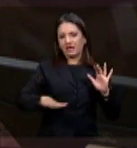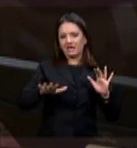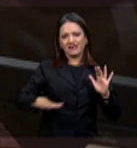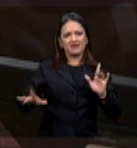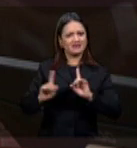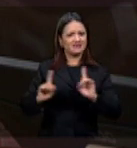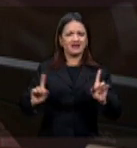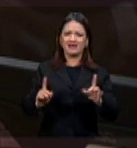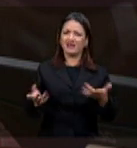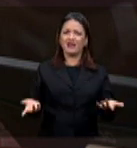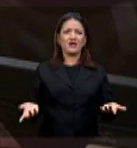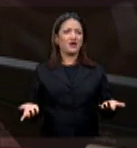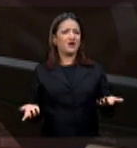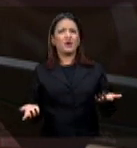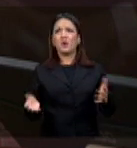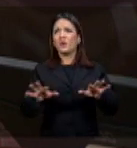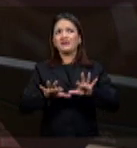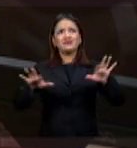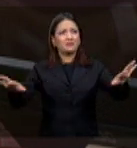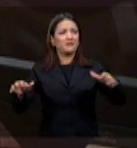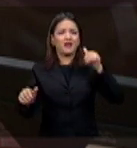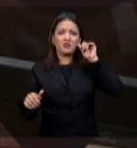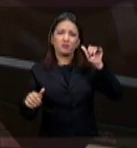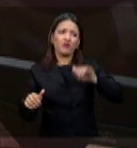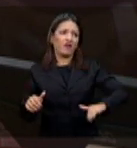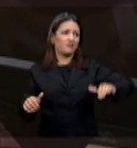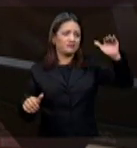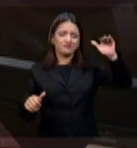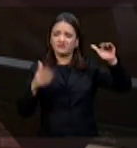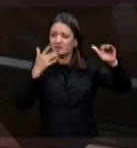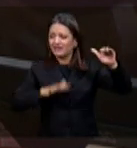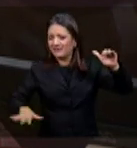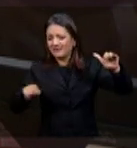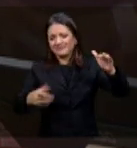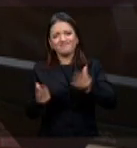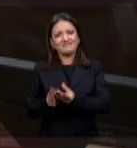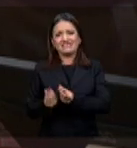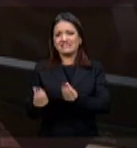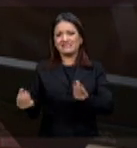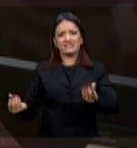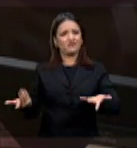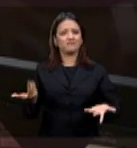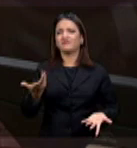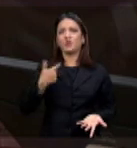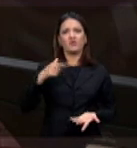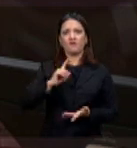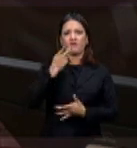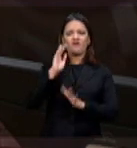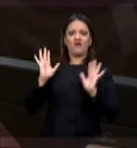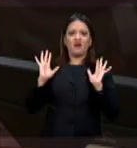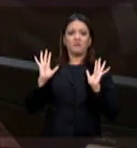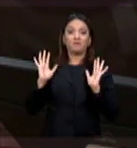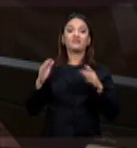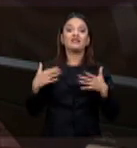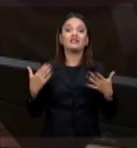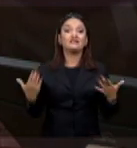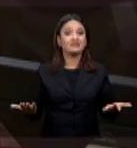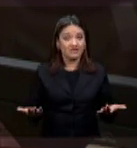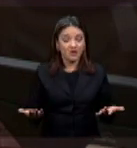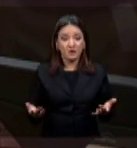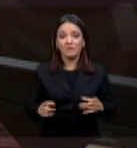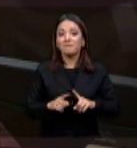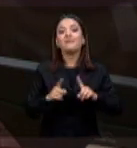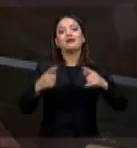porque eu achei que era um outro departamento, que era um assunto muito mais delicado, mas, infelizmente, é impossível falar de violência sexual sem falar